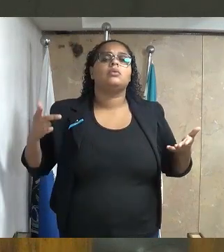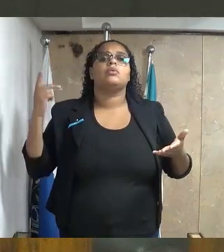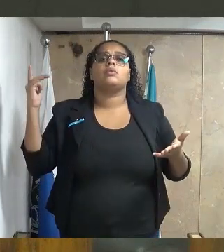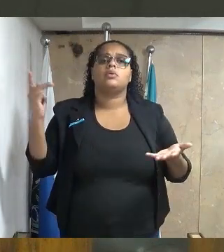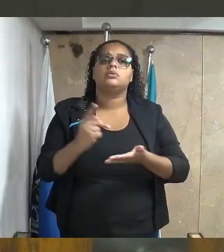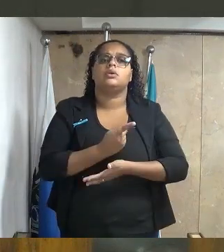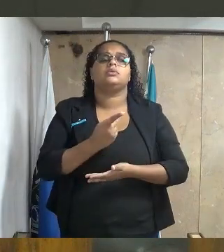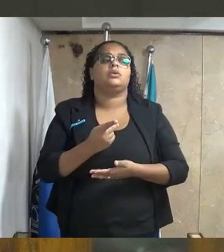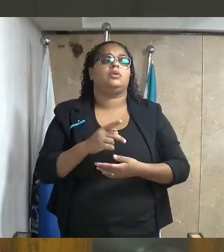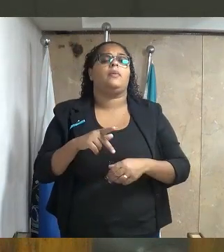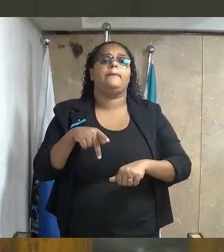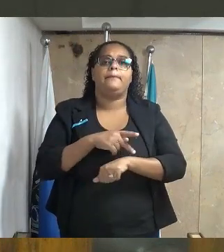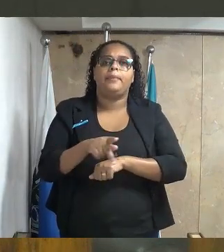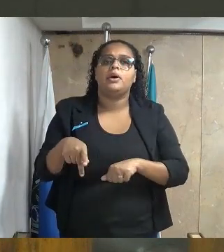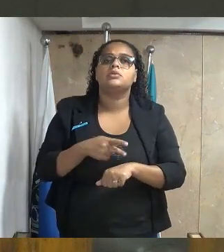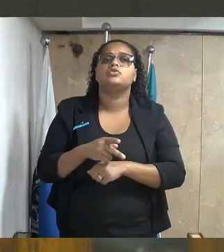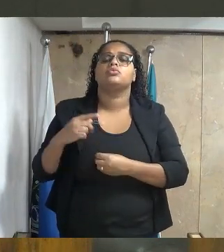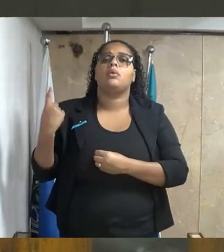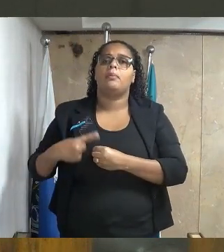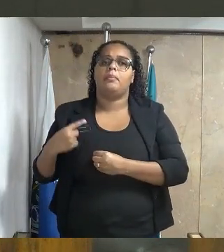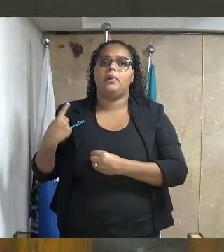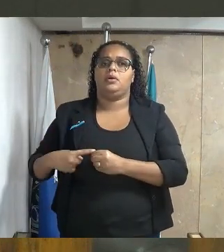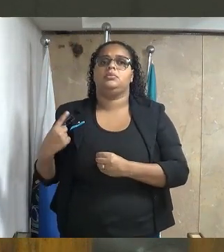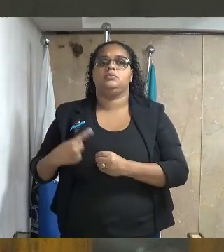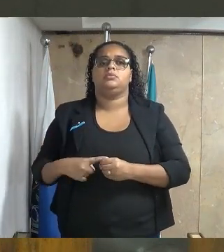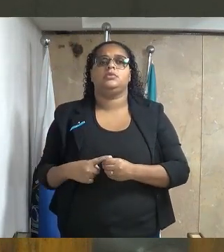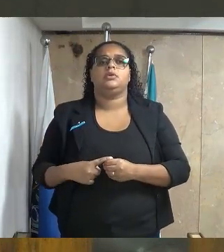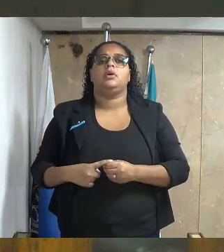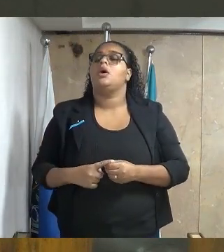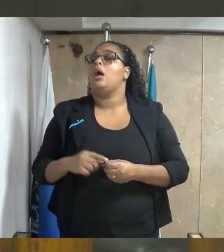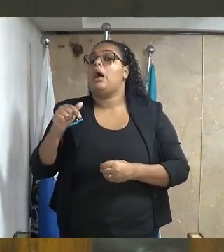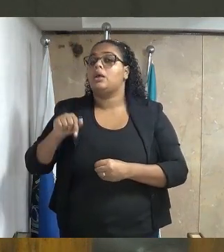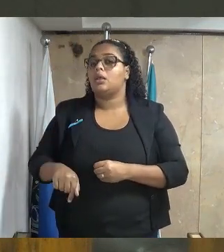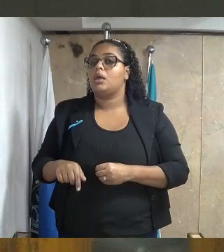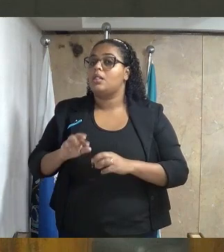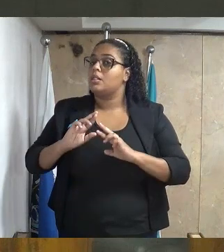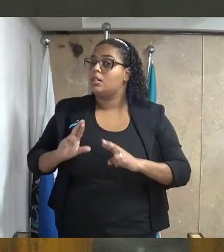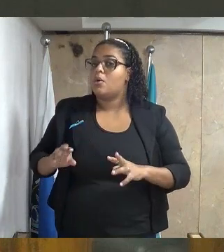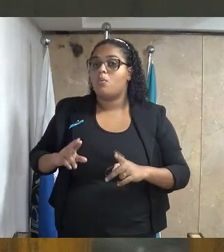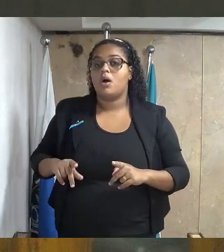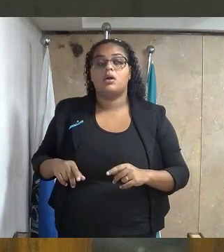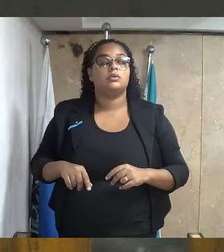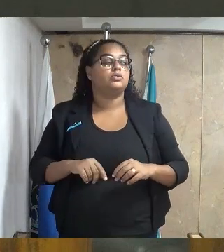país, e aqui nesse município não é diferente.